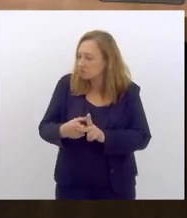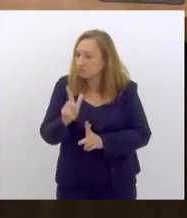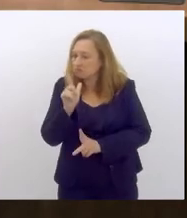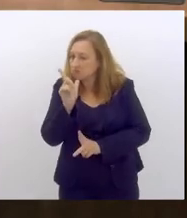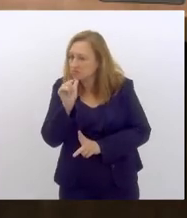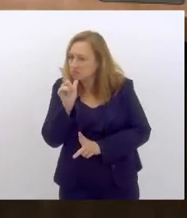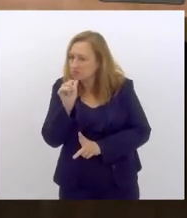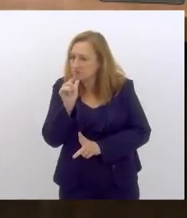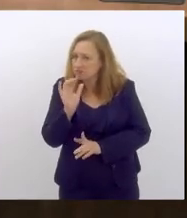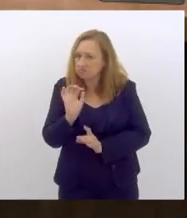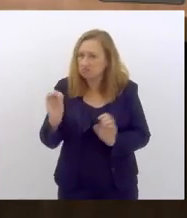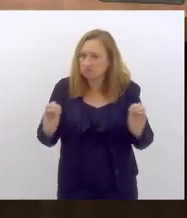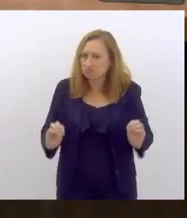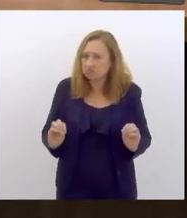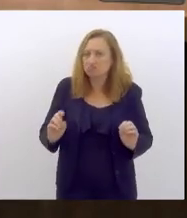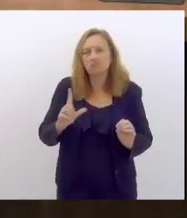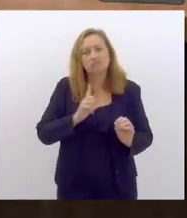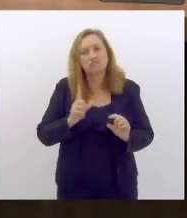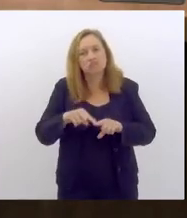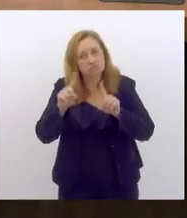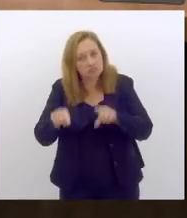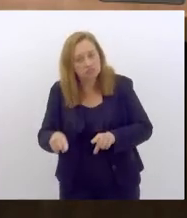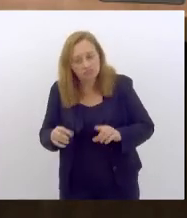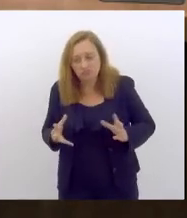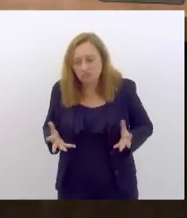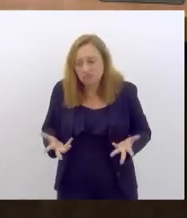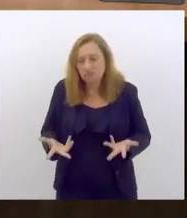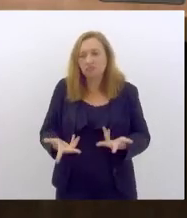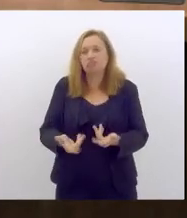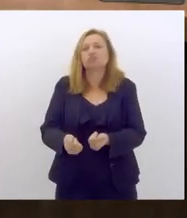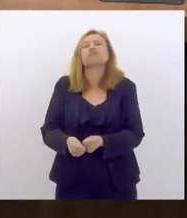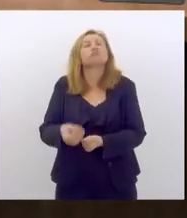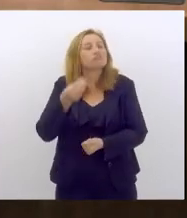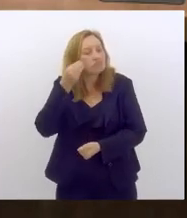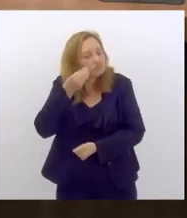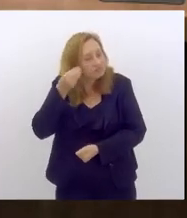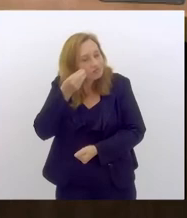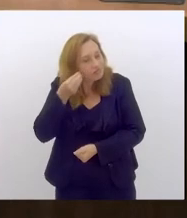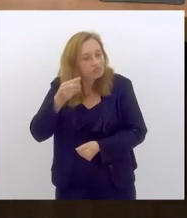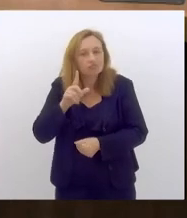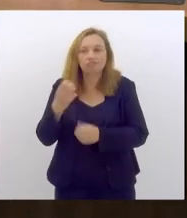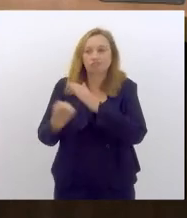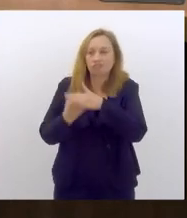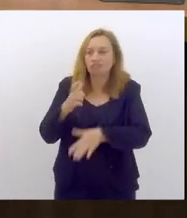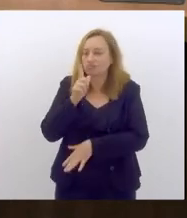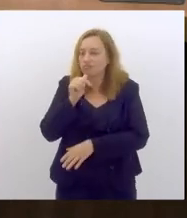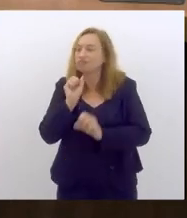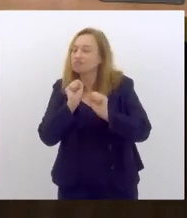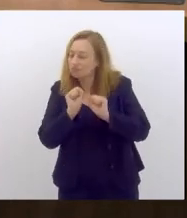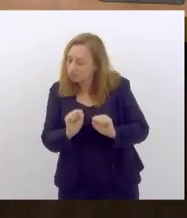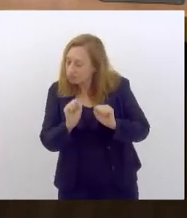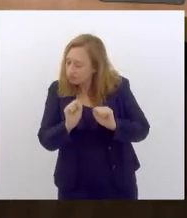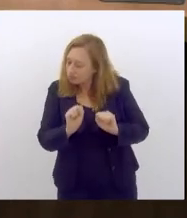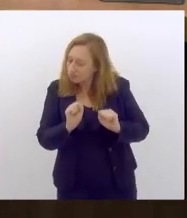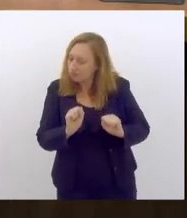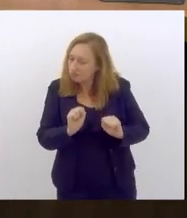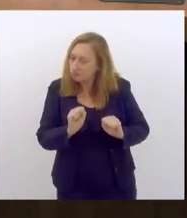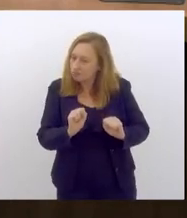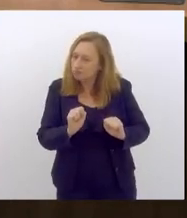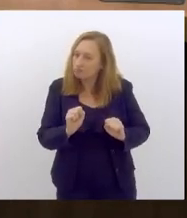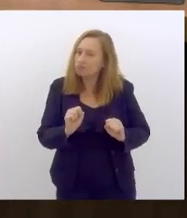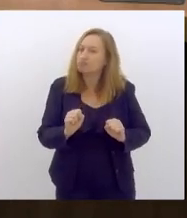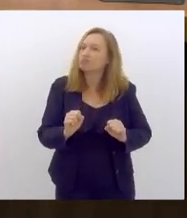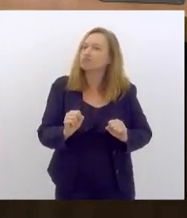água. E nós temos servidores excepcionais, experientes na SEDAE, que podem muito